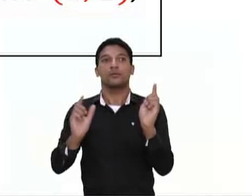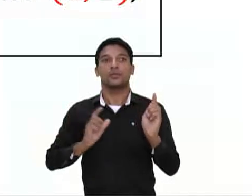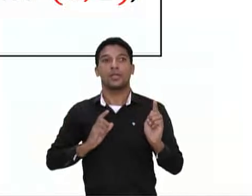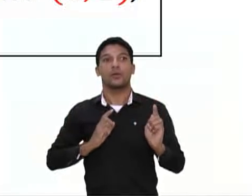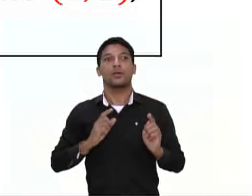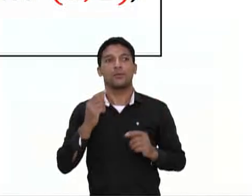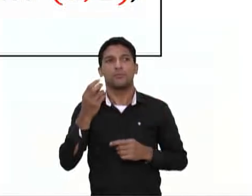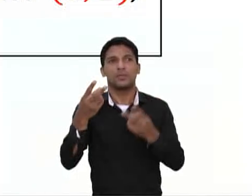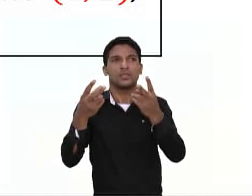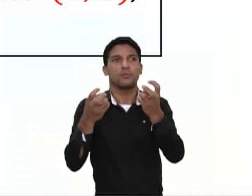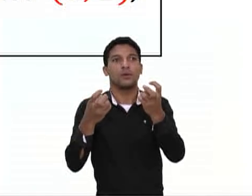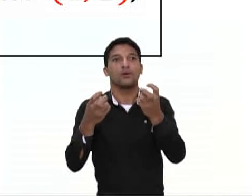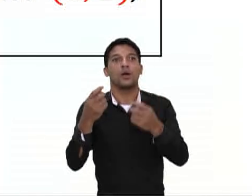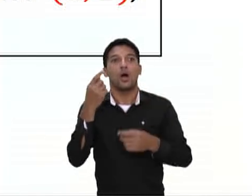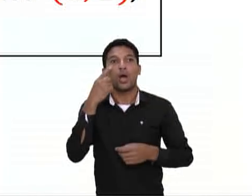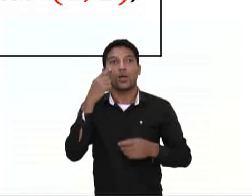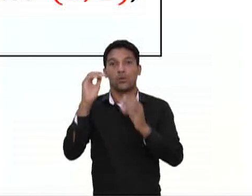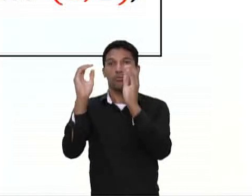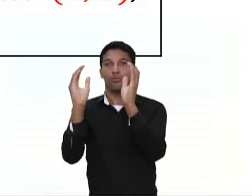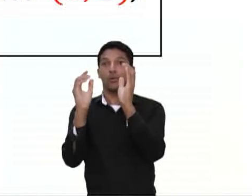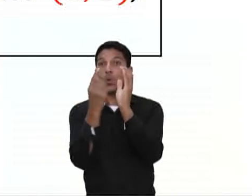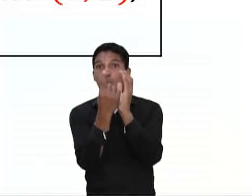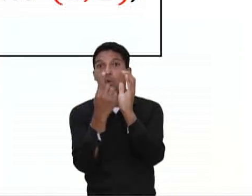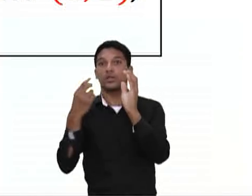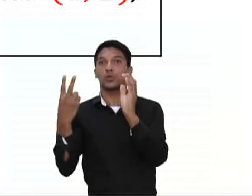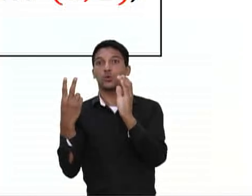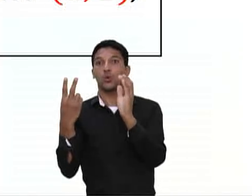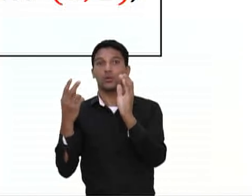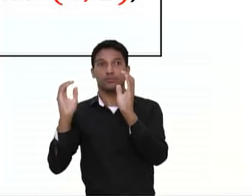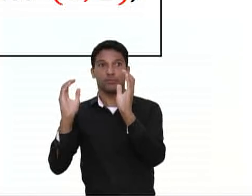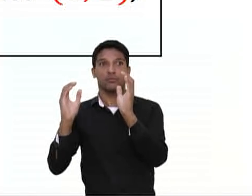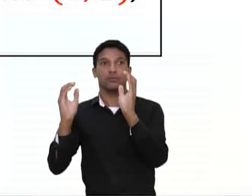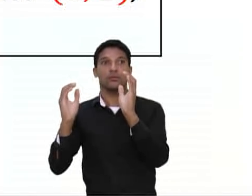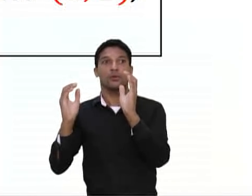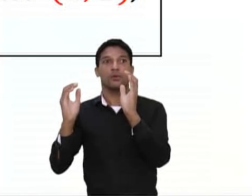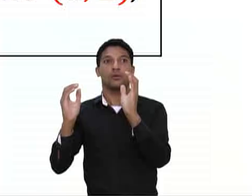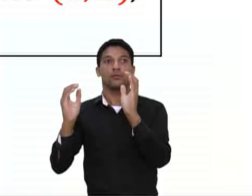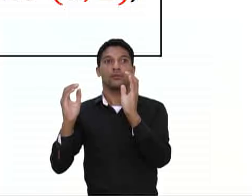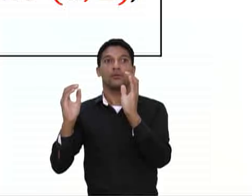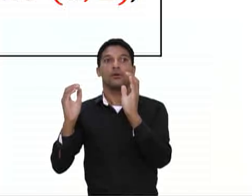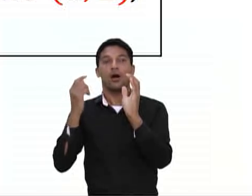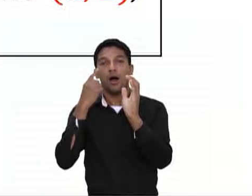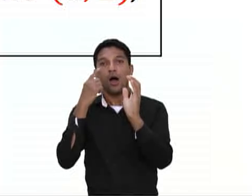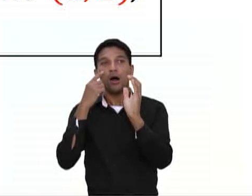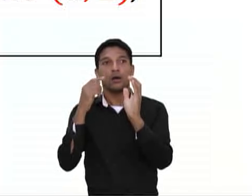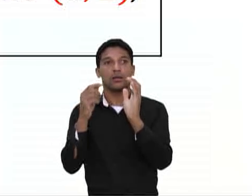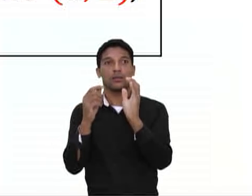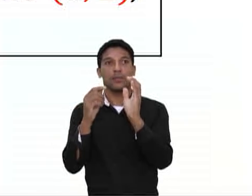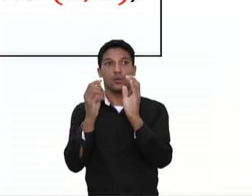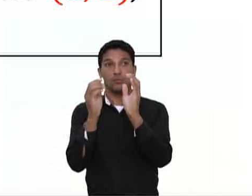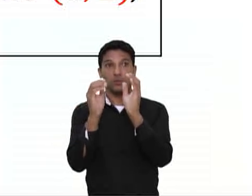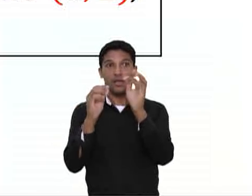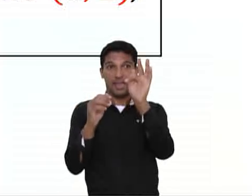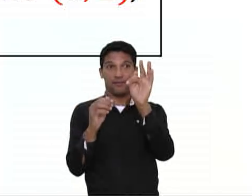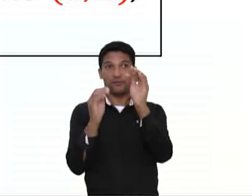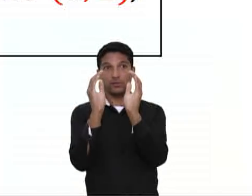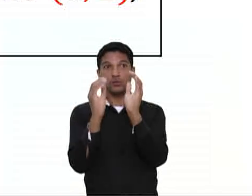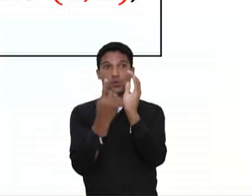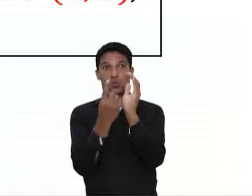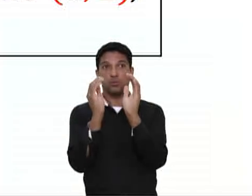textos é é correto afirmar que a função de que determina a parábola representada no jato da água é